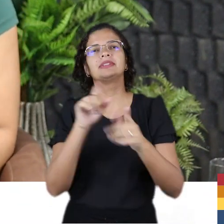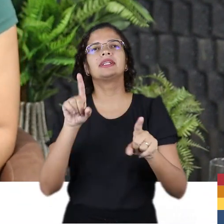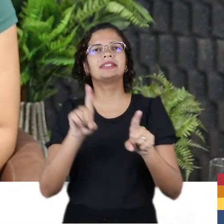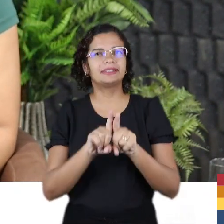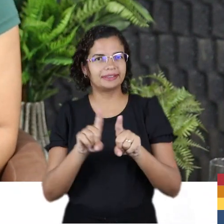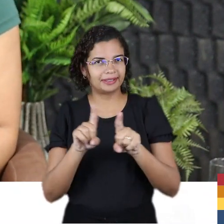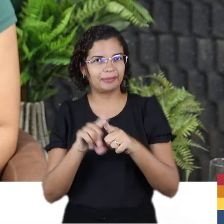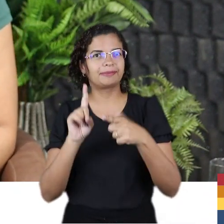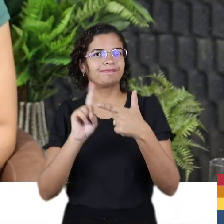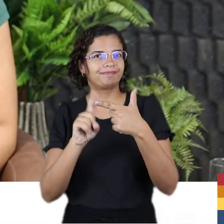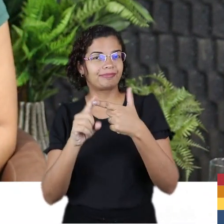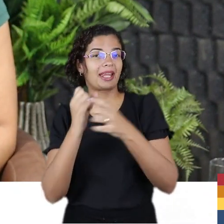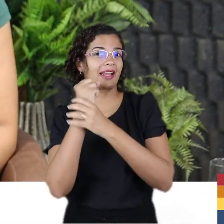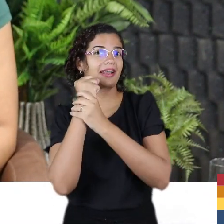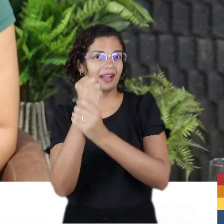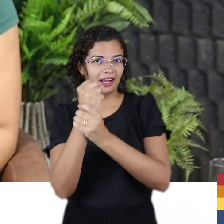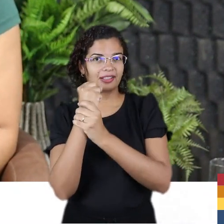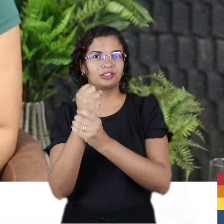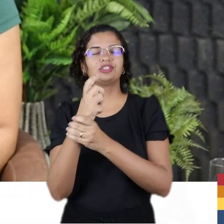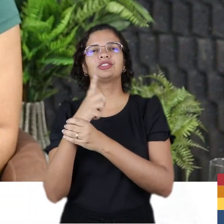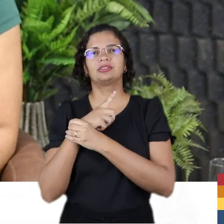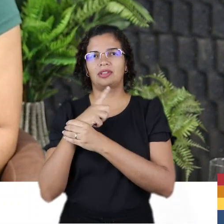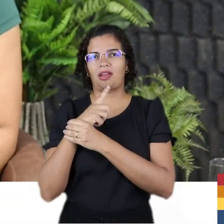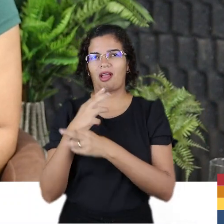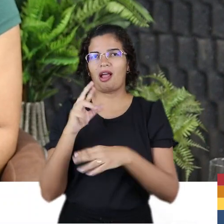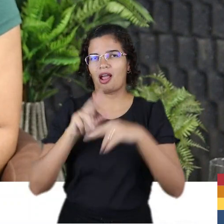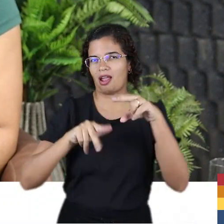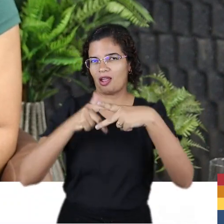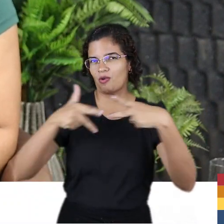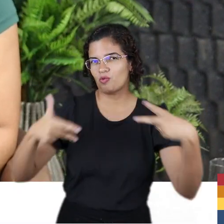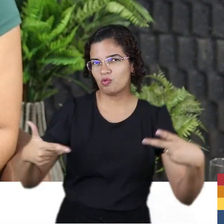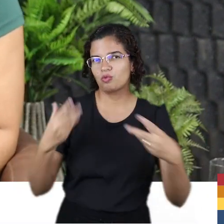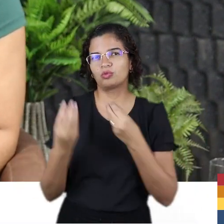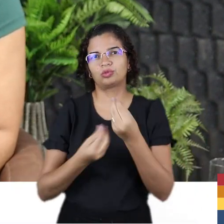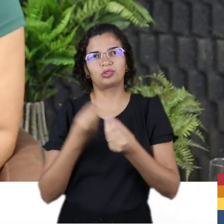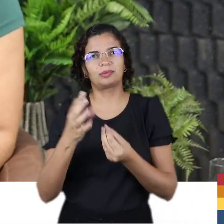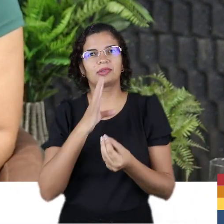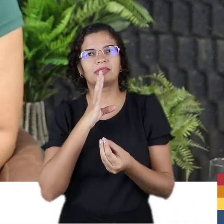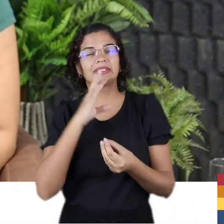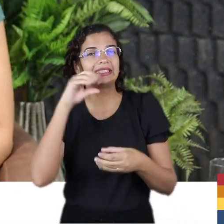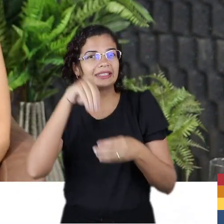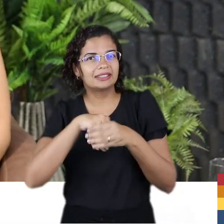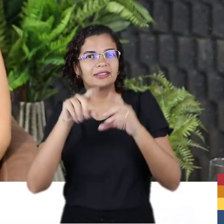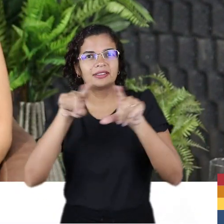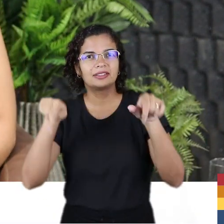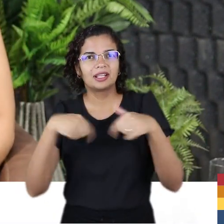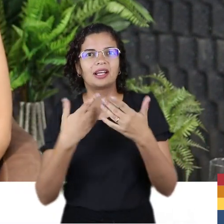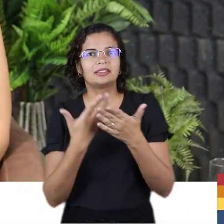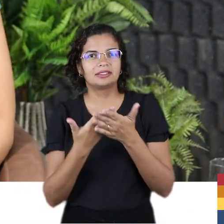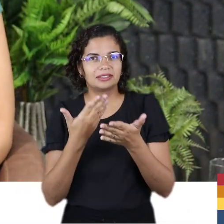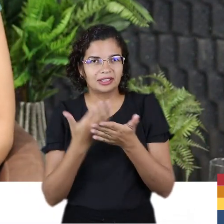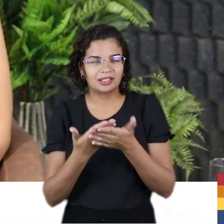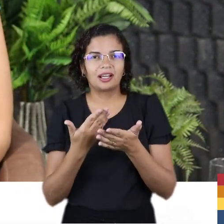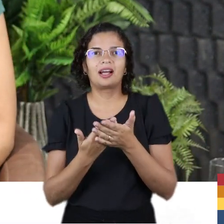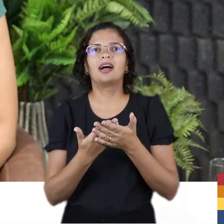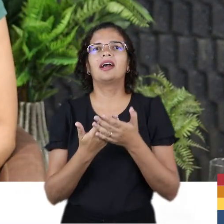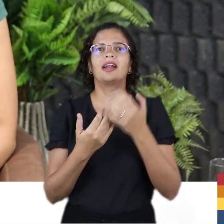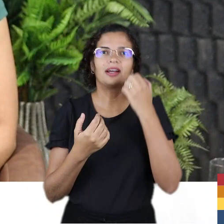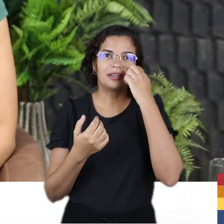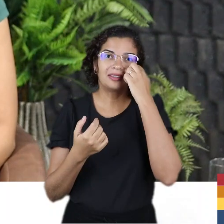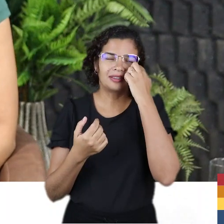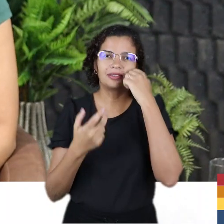itinerário formativo integrado, por exemplo, né? Como é que o professor, qual é o suporte, o